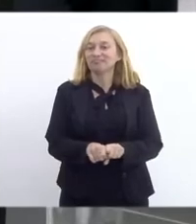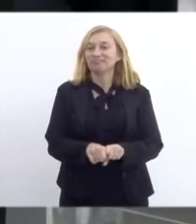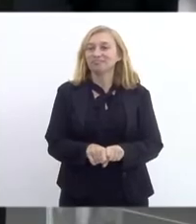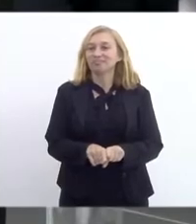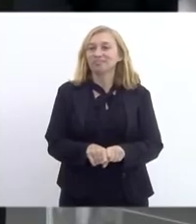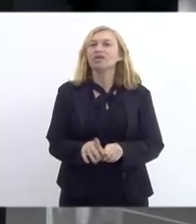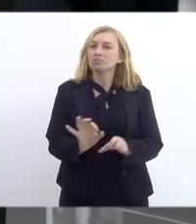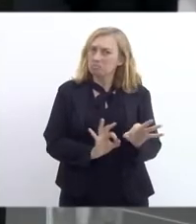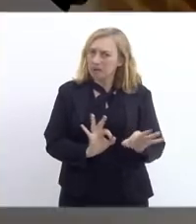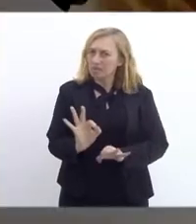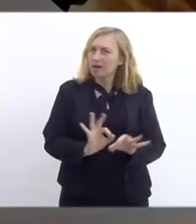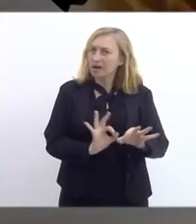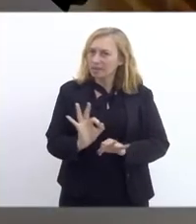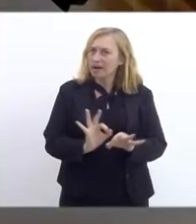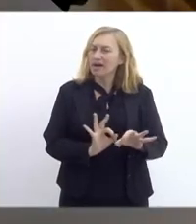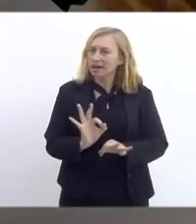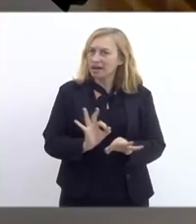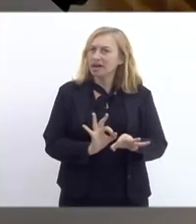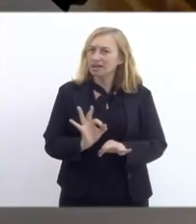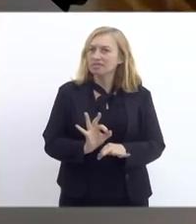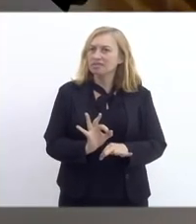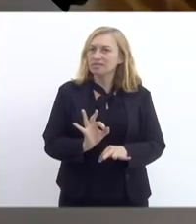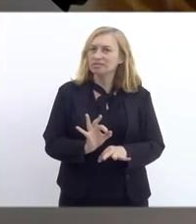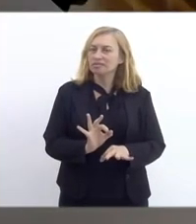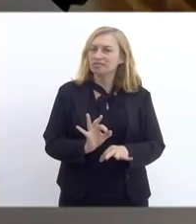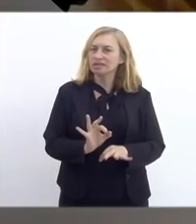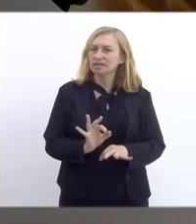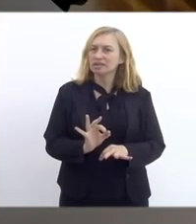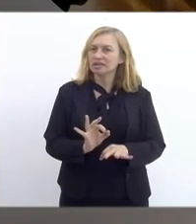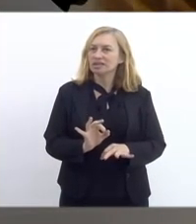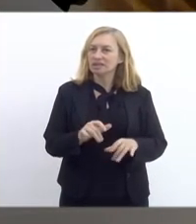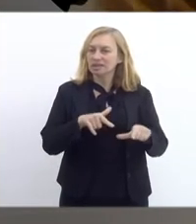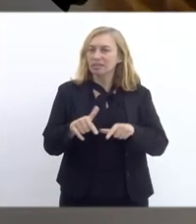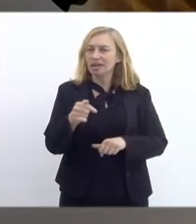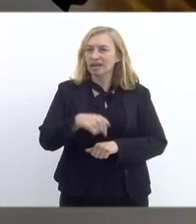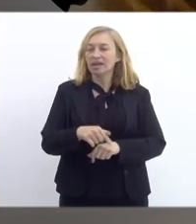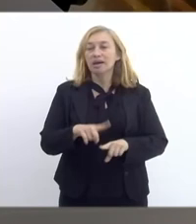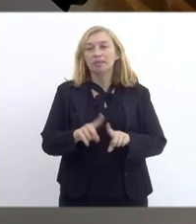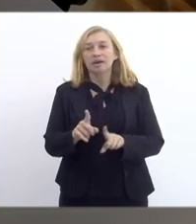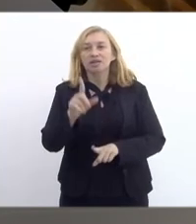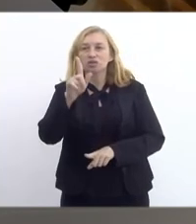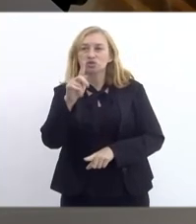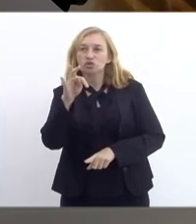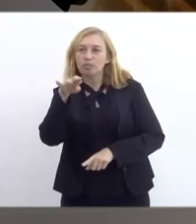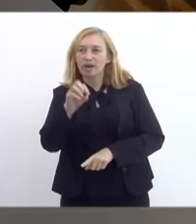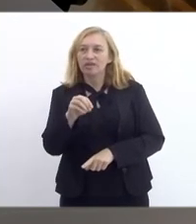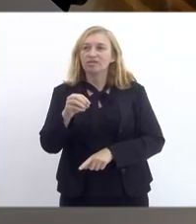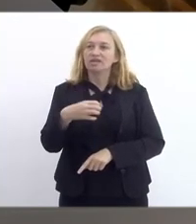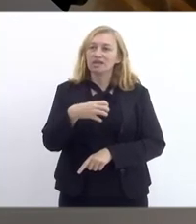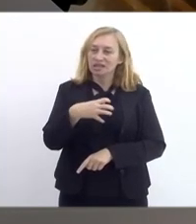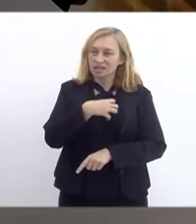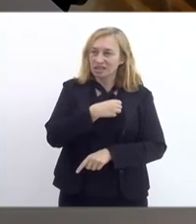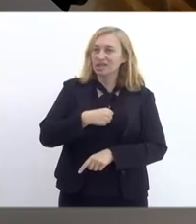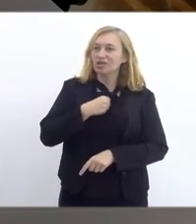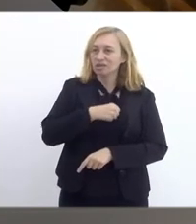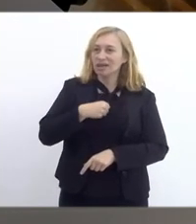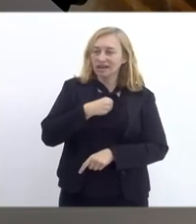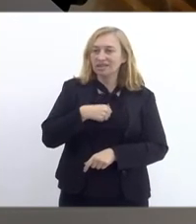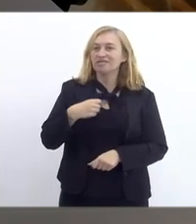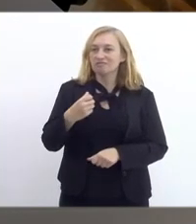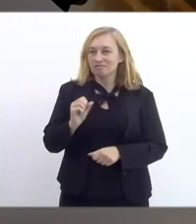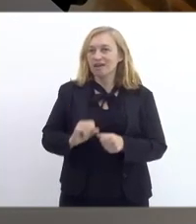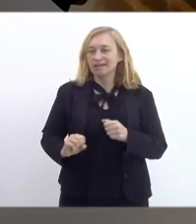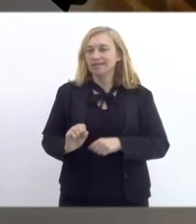E preparados desse parlamento. Eu tenho divergências, assim, mas o Gilberto faz muita falta no parlamento. Deputado,